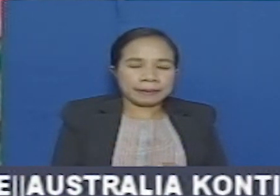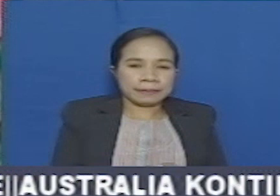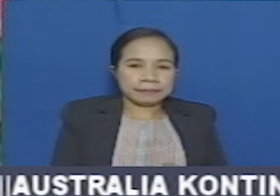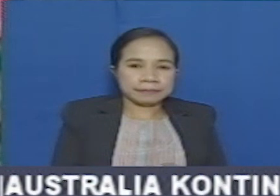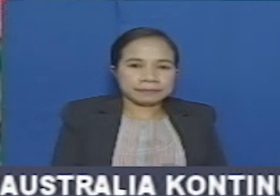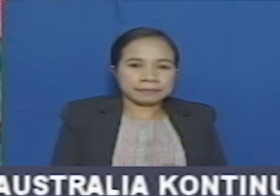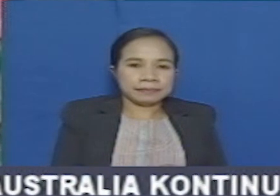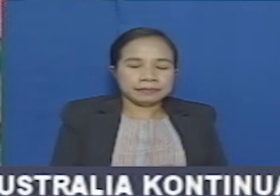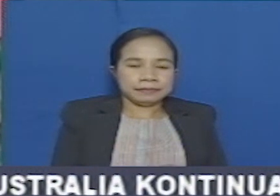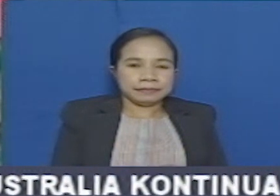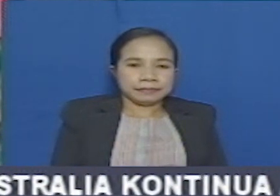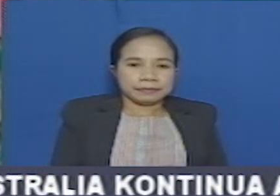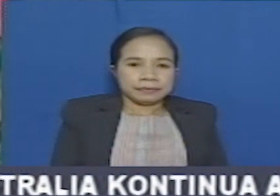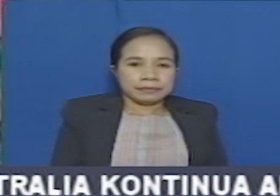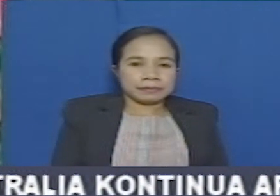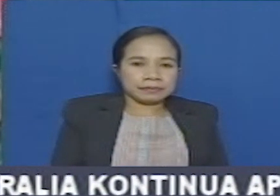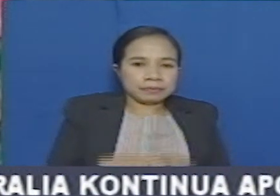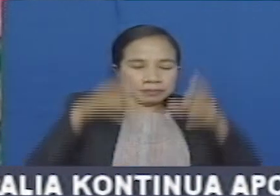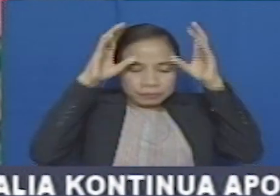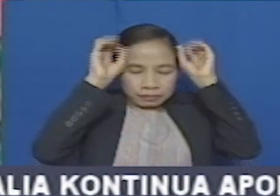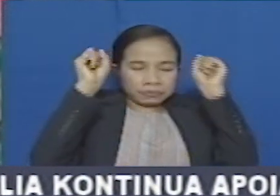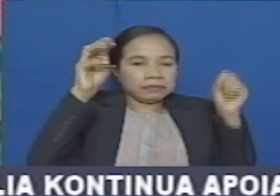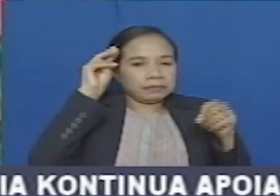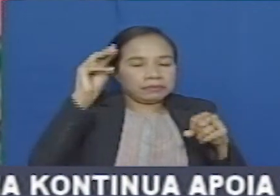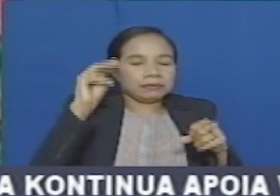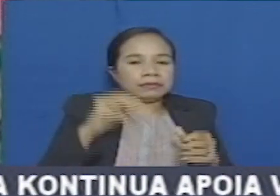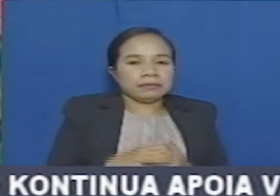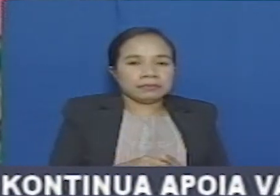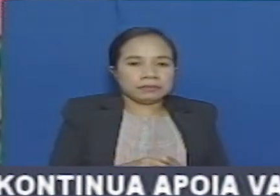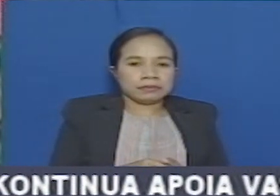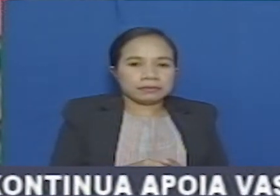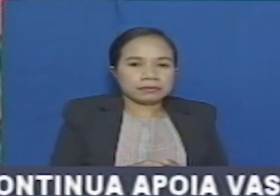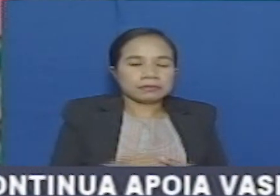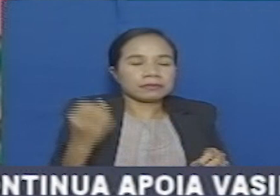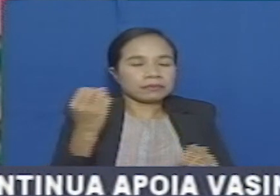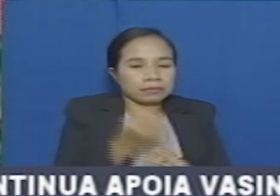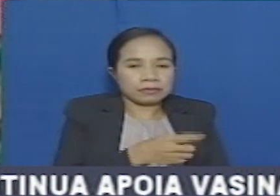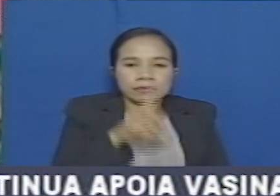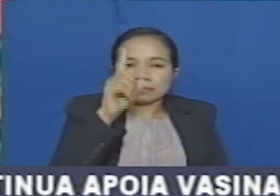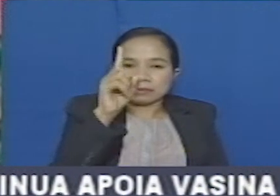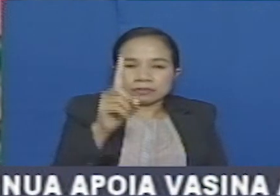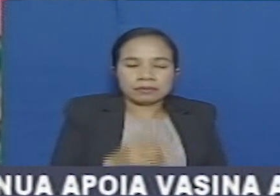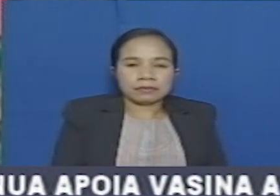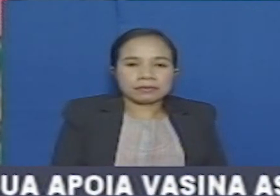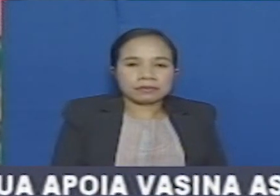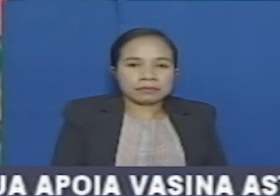malah beli, awak kestau lagi, oba presiden dek, oba menteri dek, oba sahita ni, onia objektif magi jadi itu,